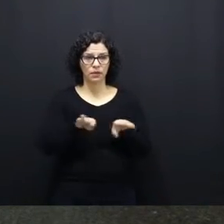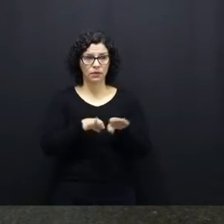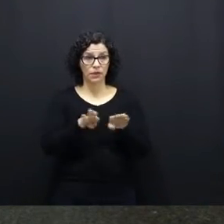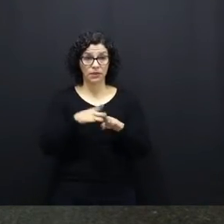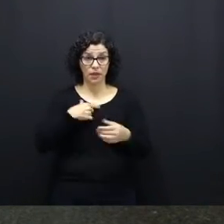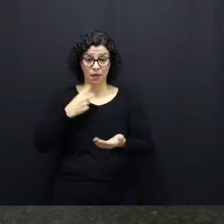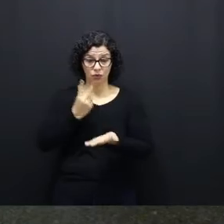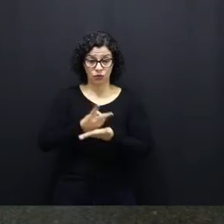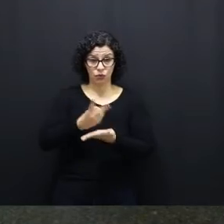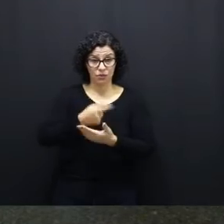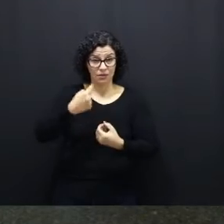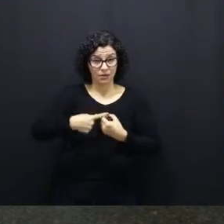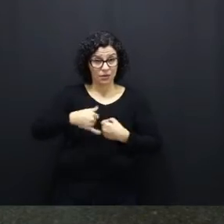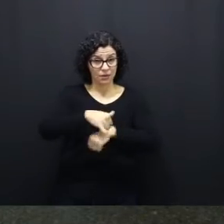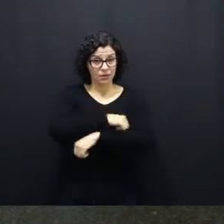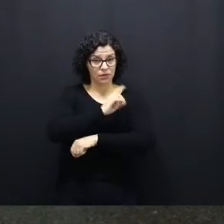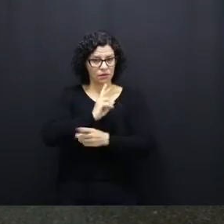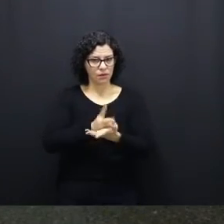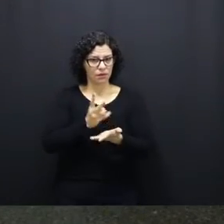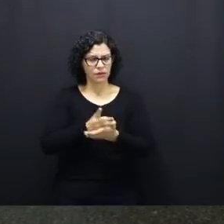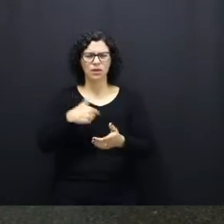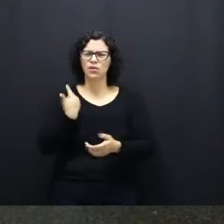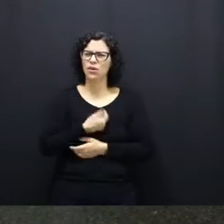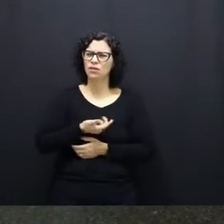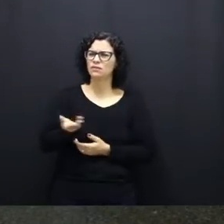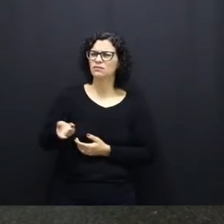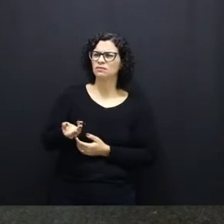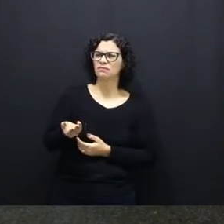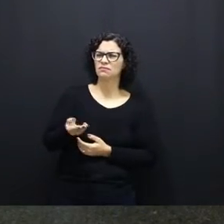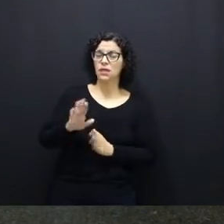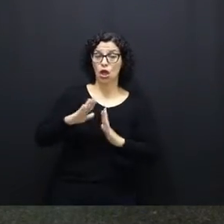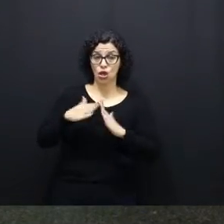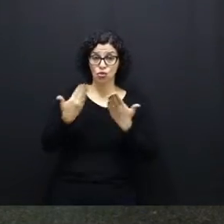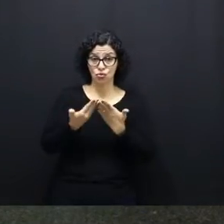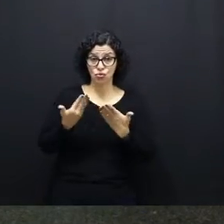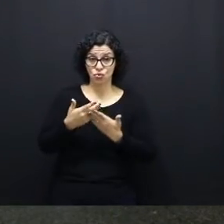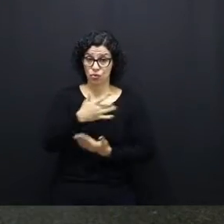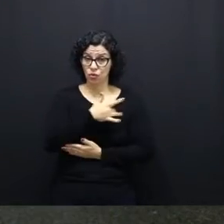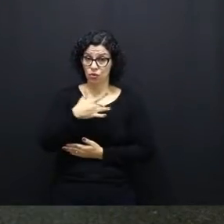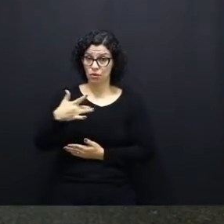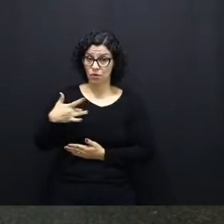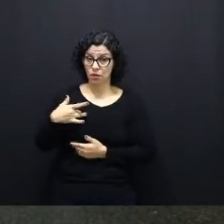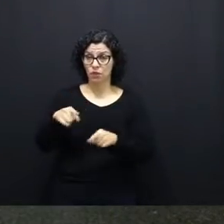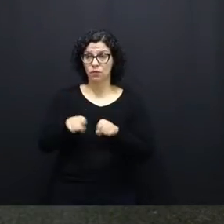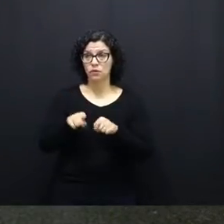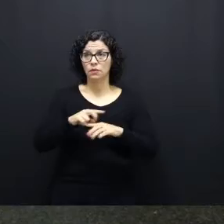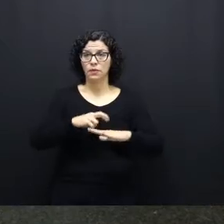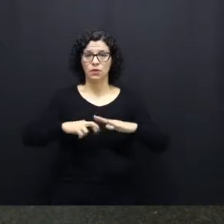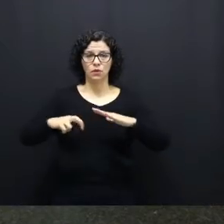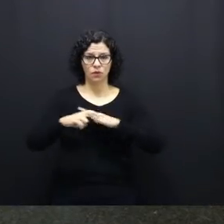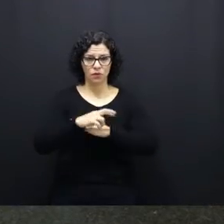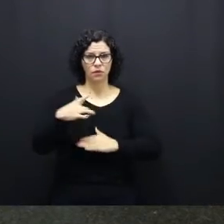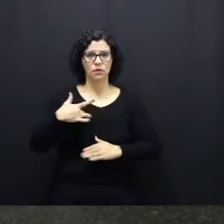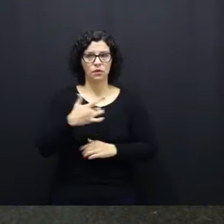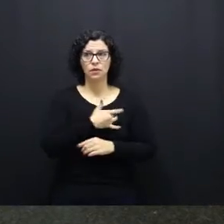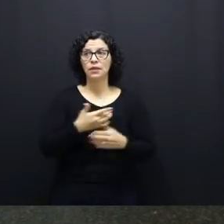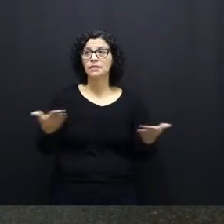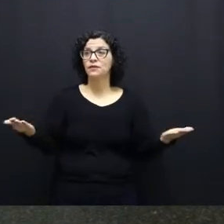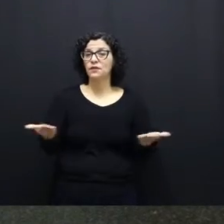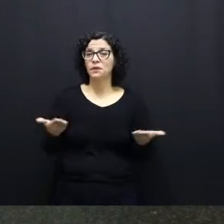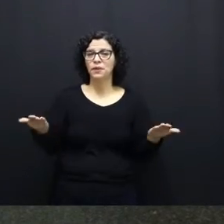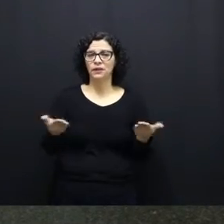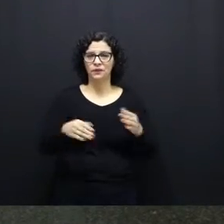estável e então será que não vai lá o que que a escola da Saúde o conselho da Saúde estão